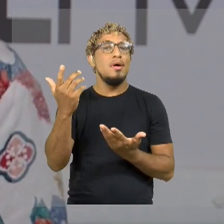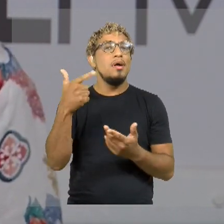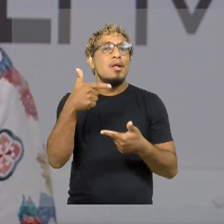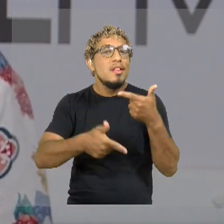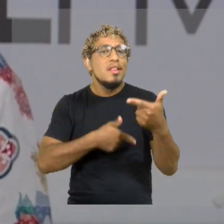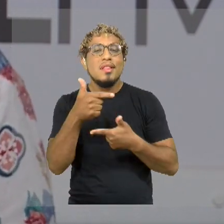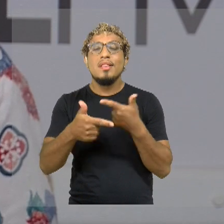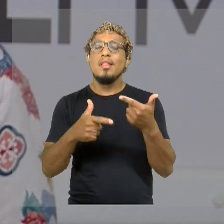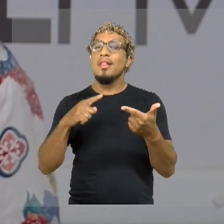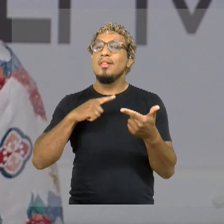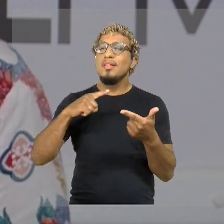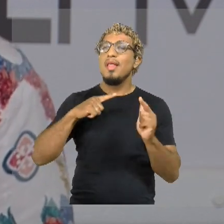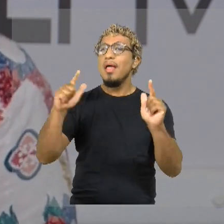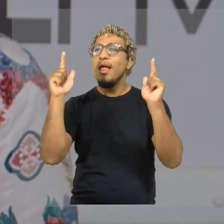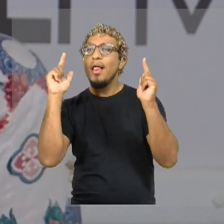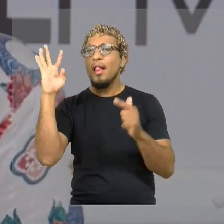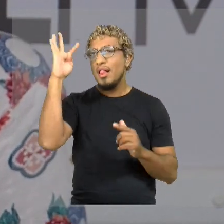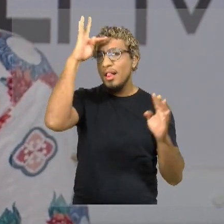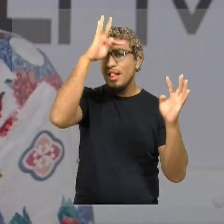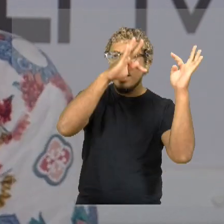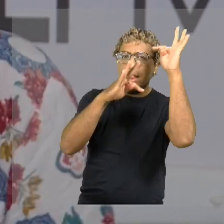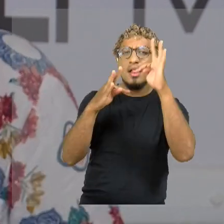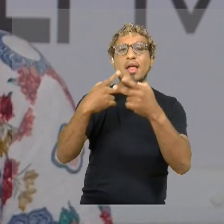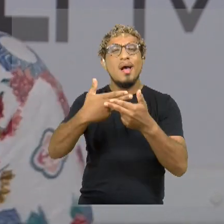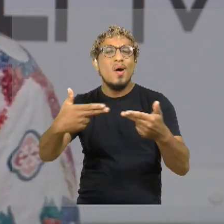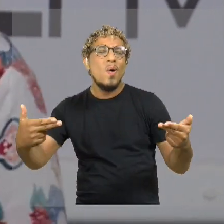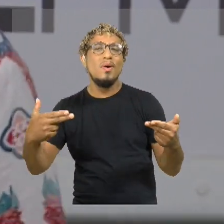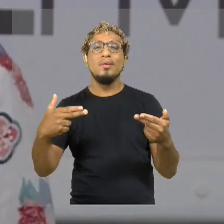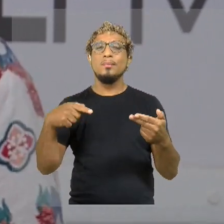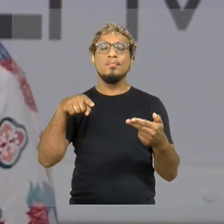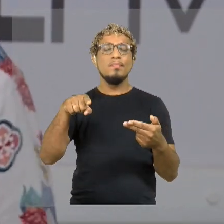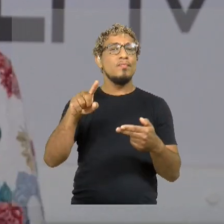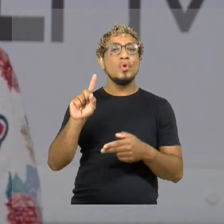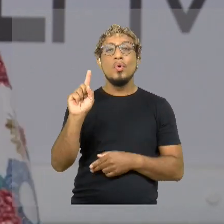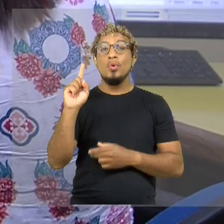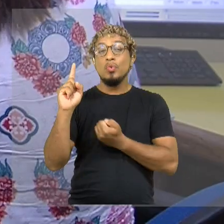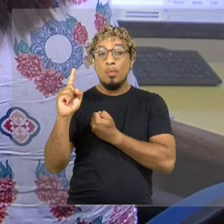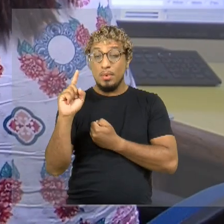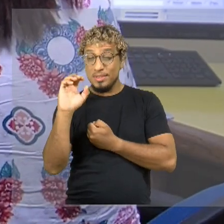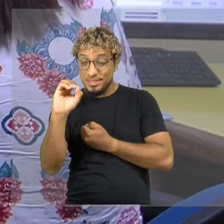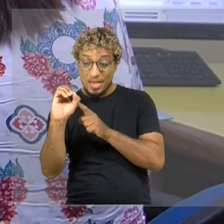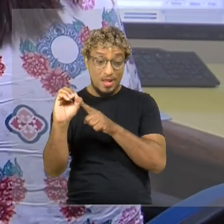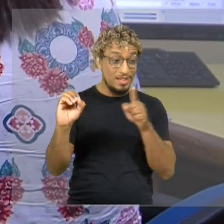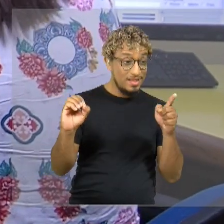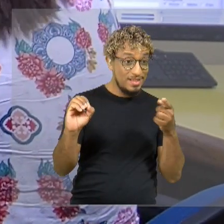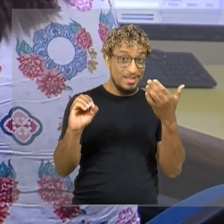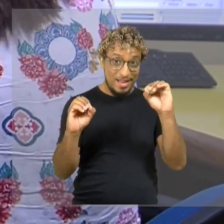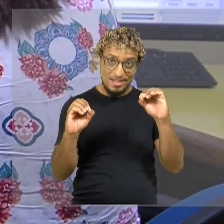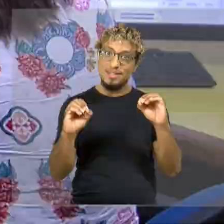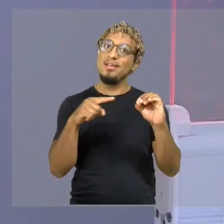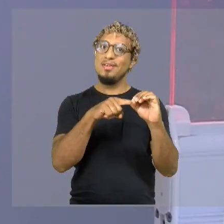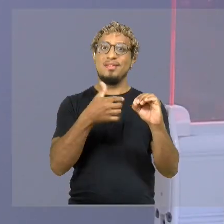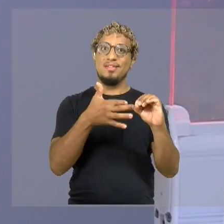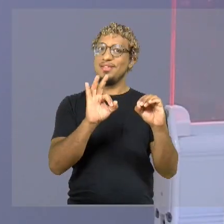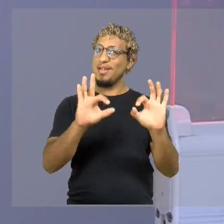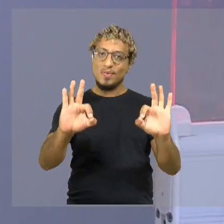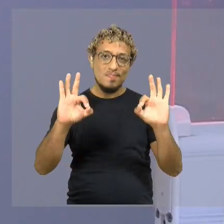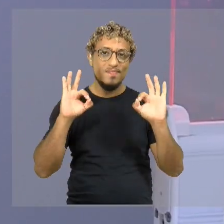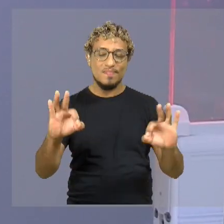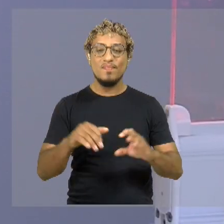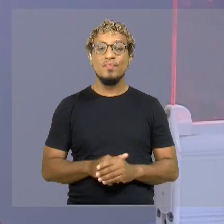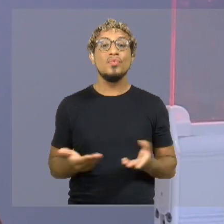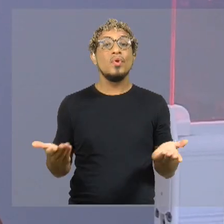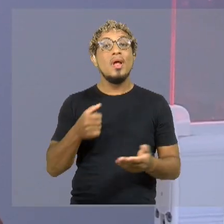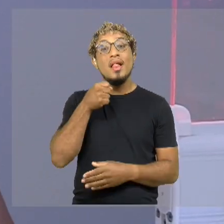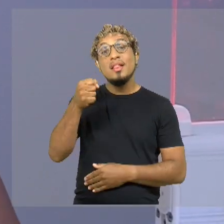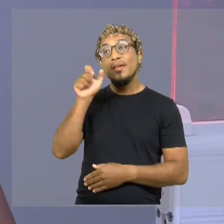trabalha com entretenimento, com a música. De 1 a 10 é 10. Hoje é dia de entrevista com a cantora e